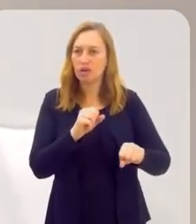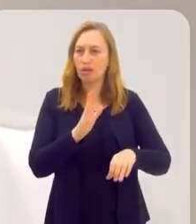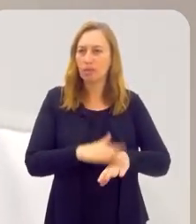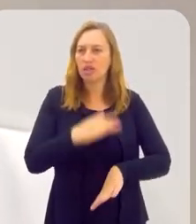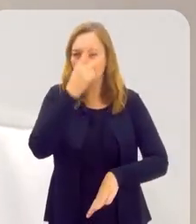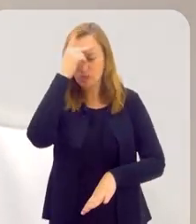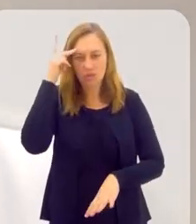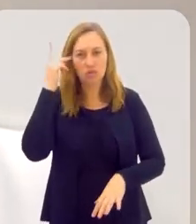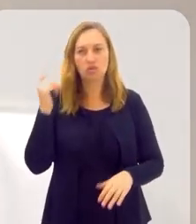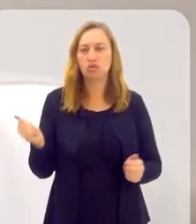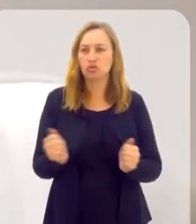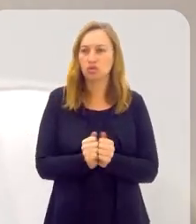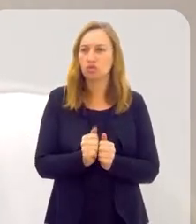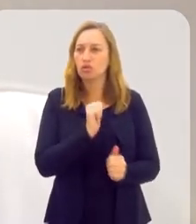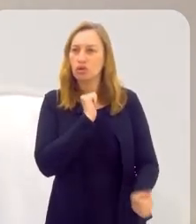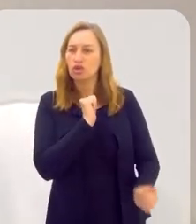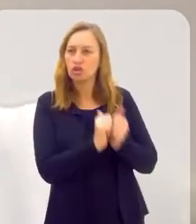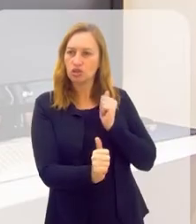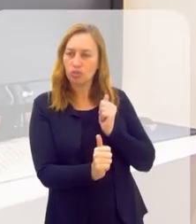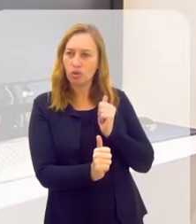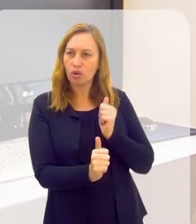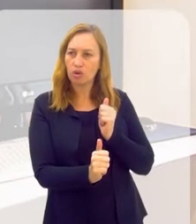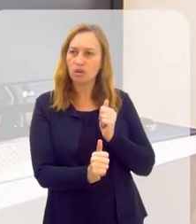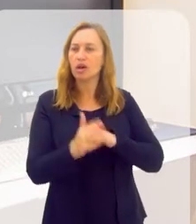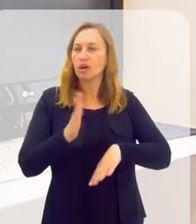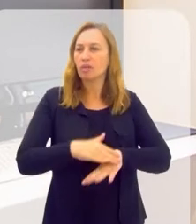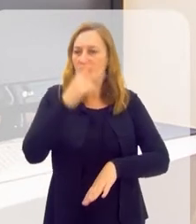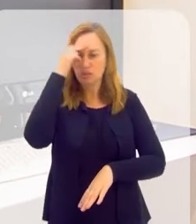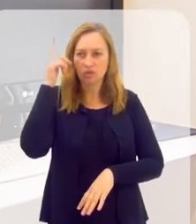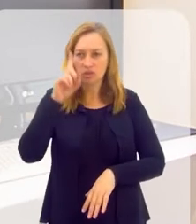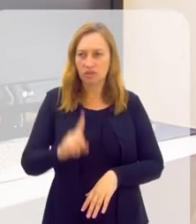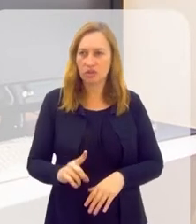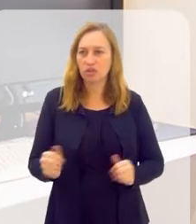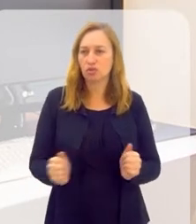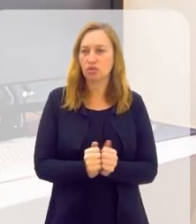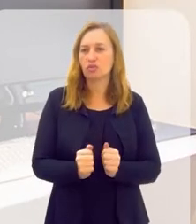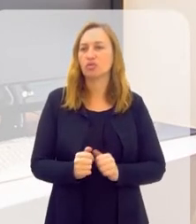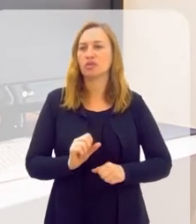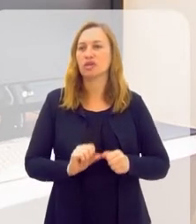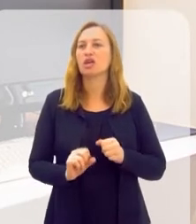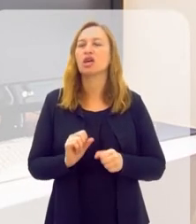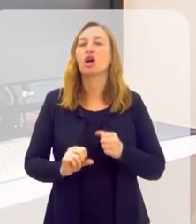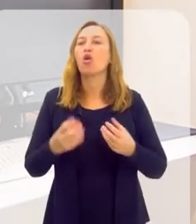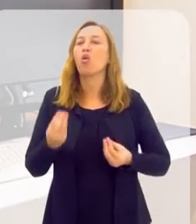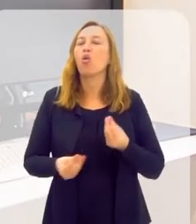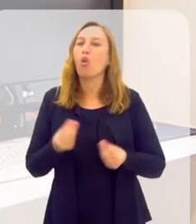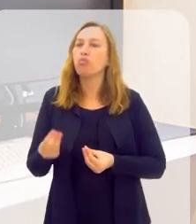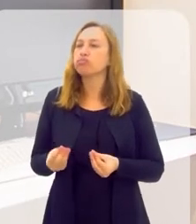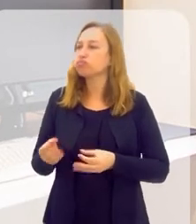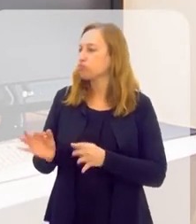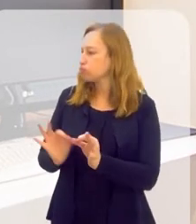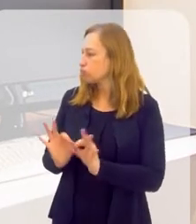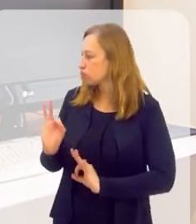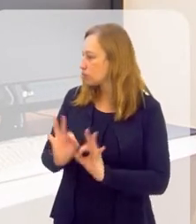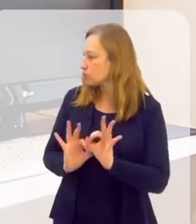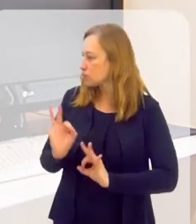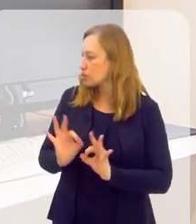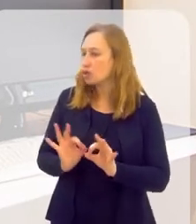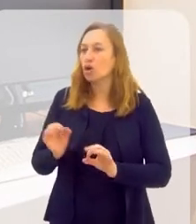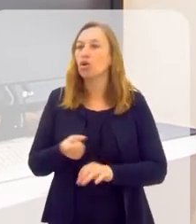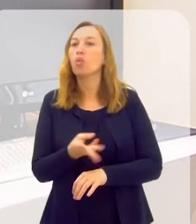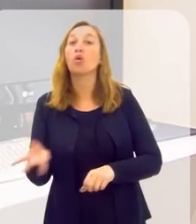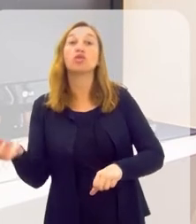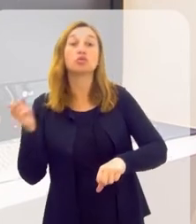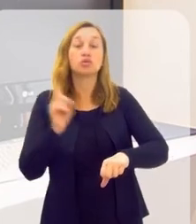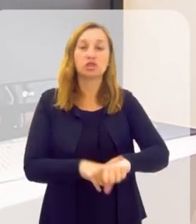podemos ter mais gente a fazer desporto, e neste caso específico, mais pessoas com deficiência a fazerem desporto. Como é que é esse preparo? Em quanto